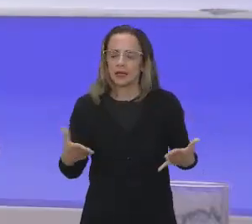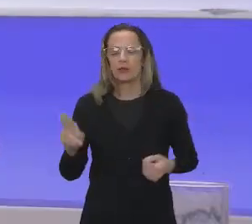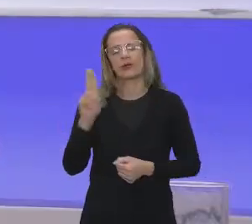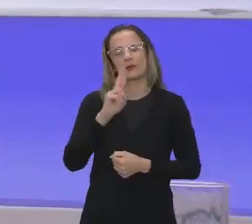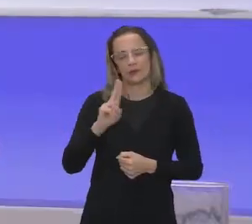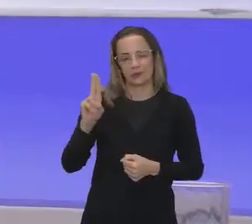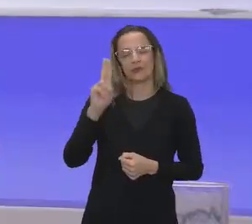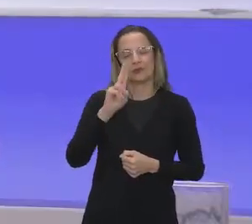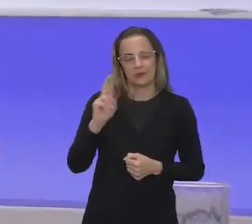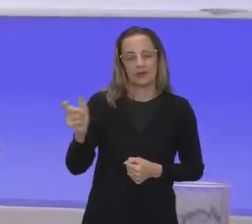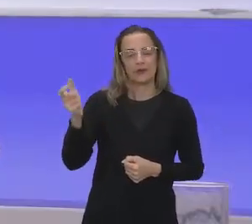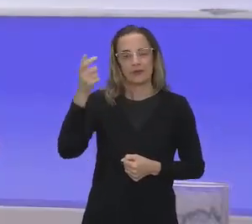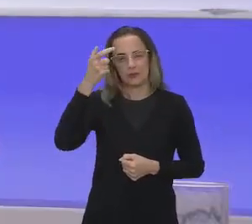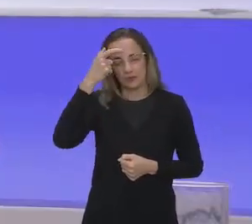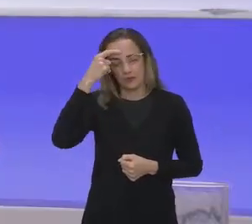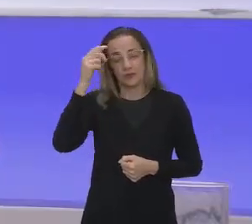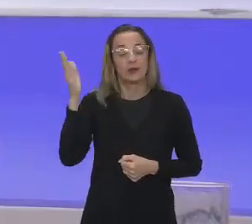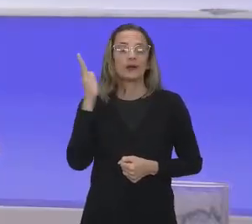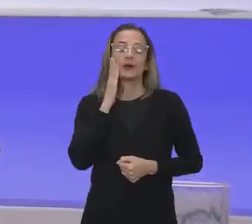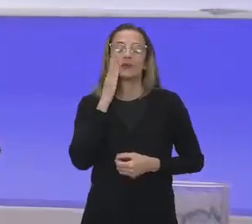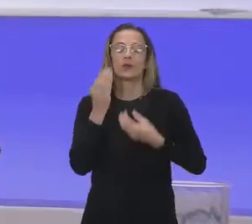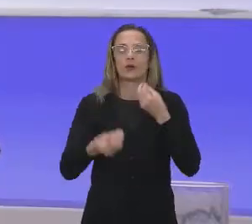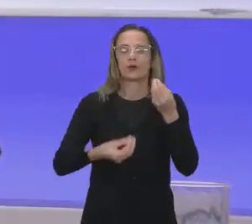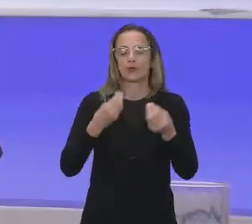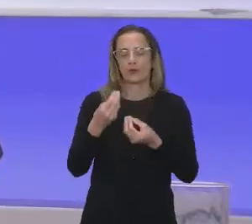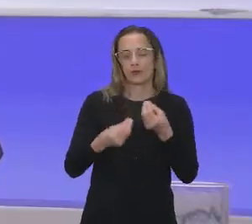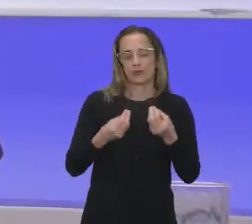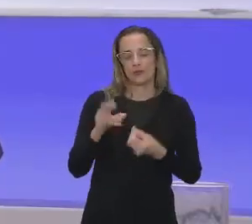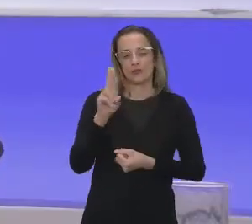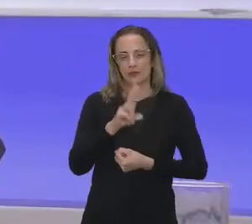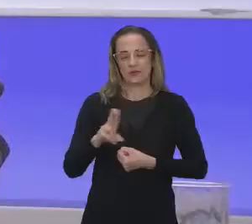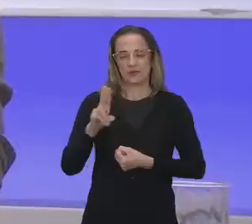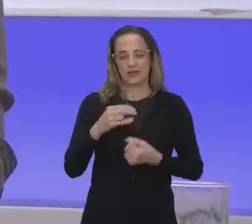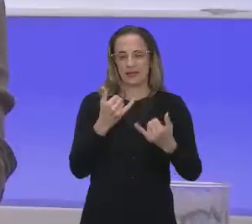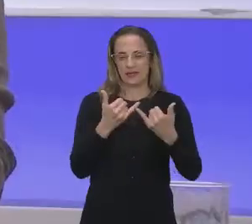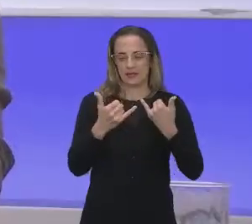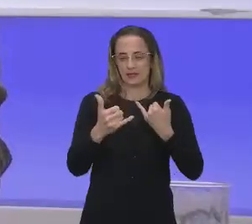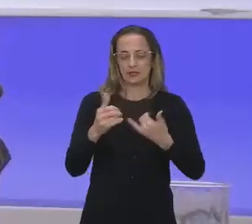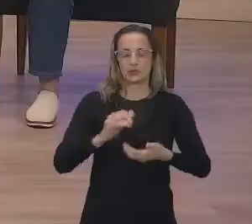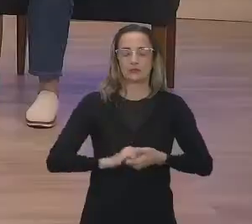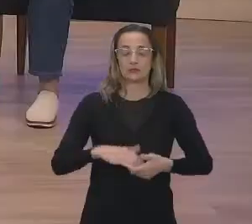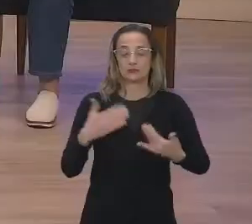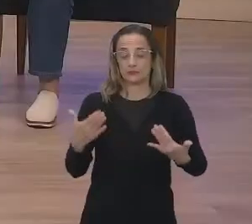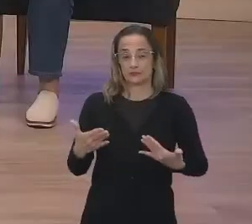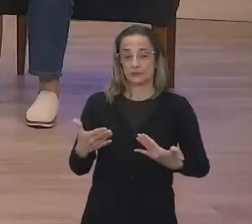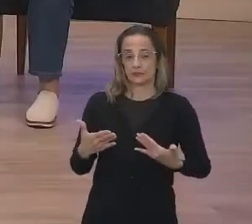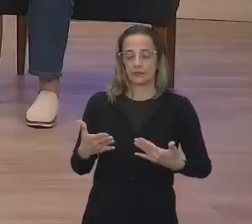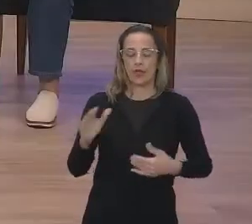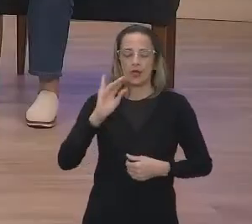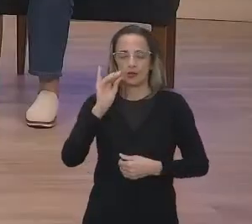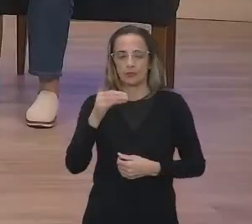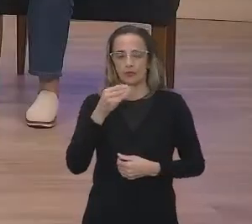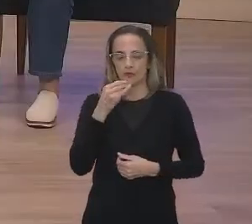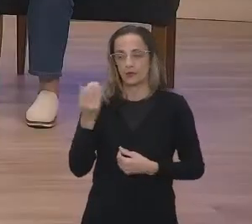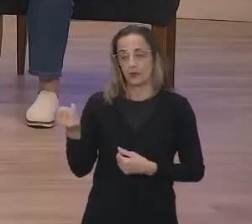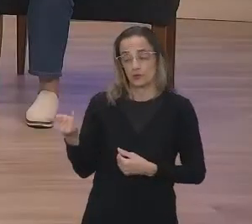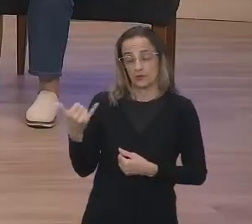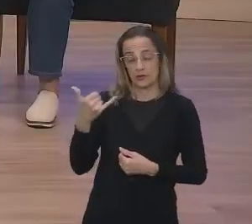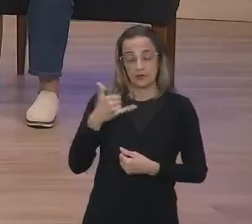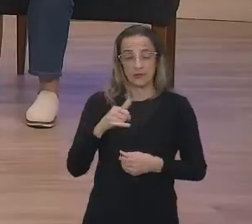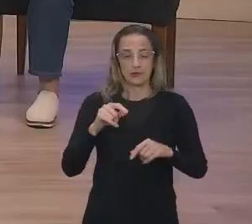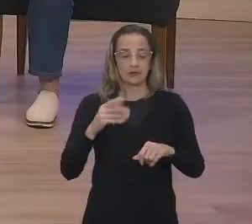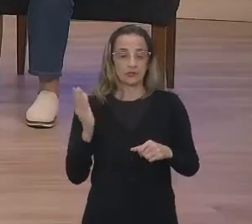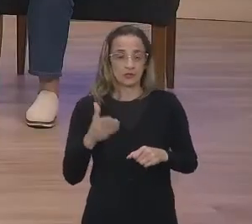com consciência e saber como usar. Renan, então, assim, aproveitando a sua fala, a gente já